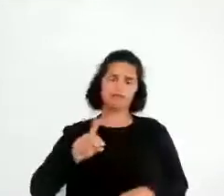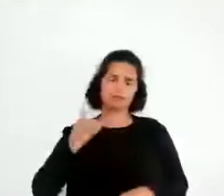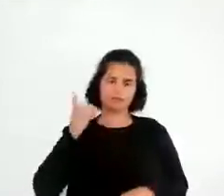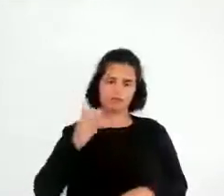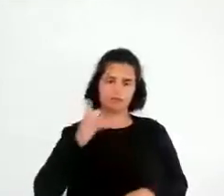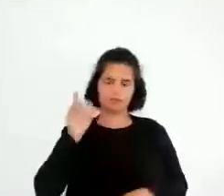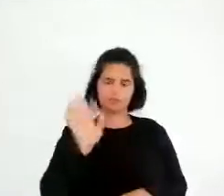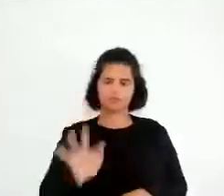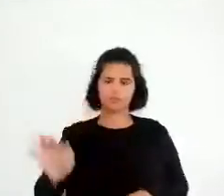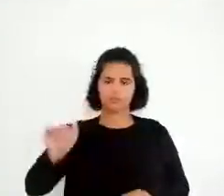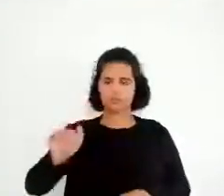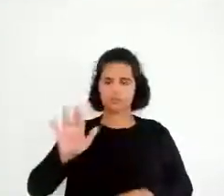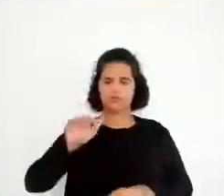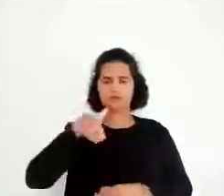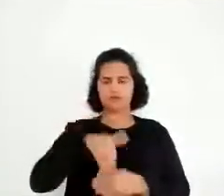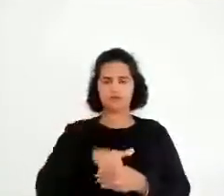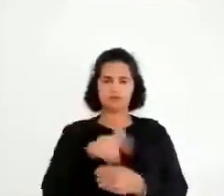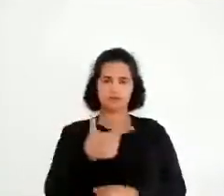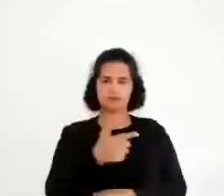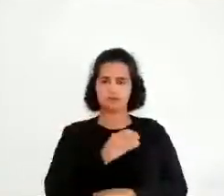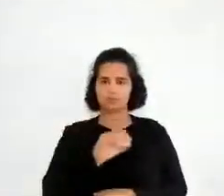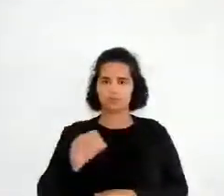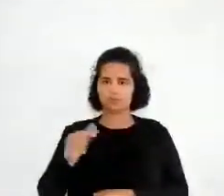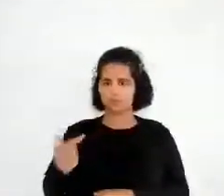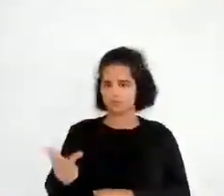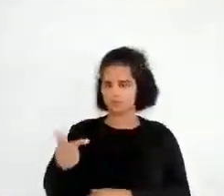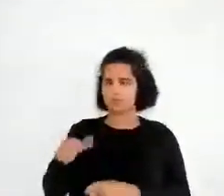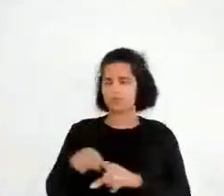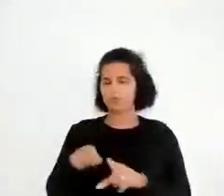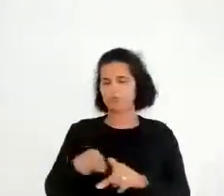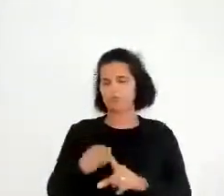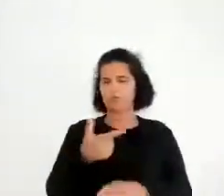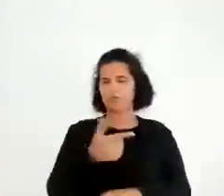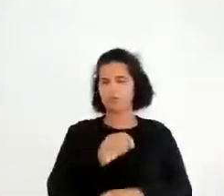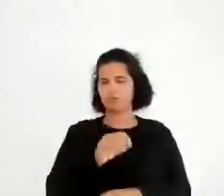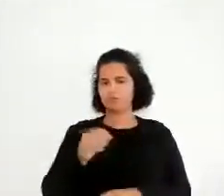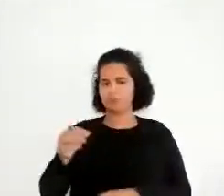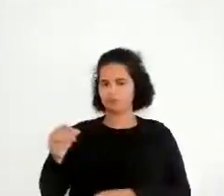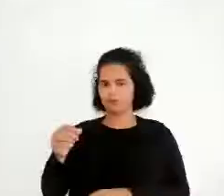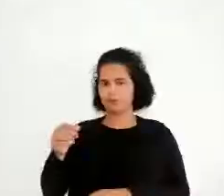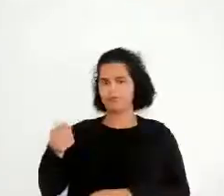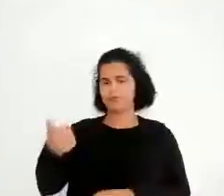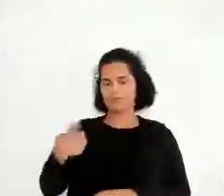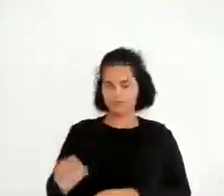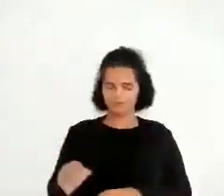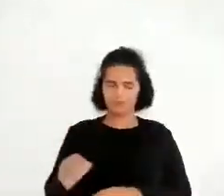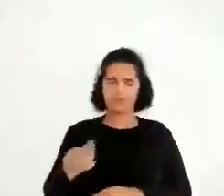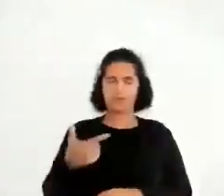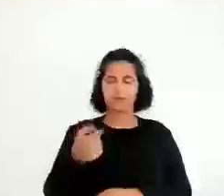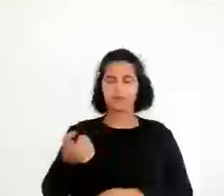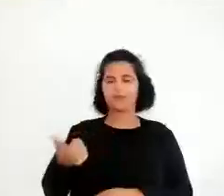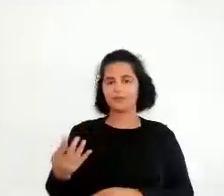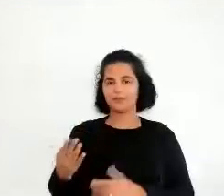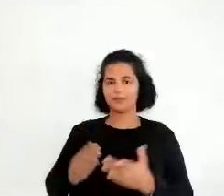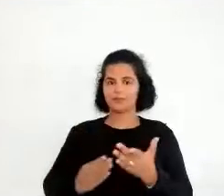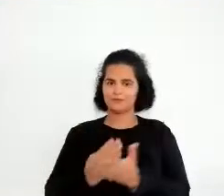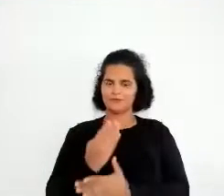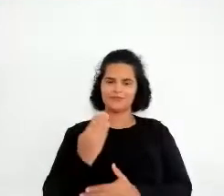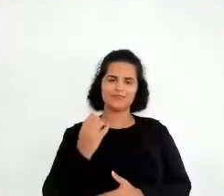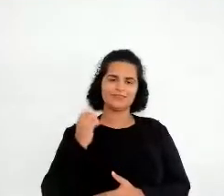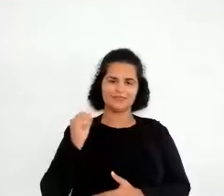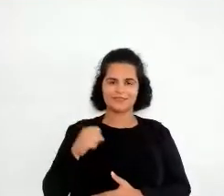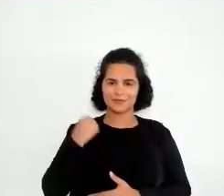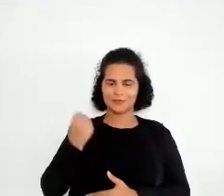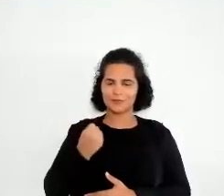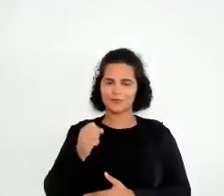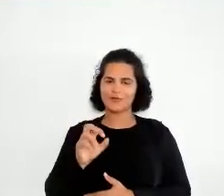de 2002 e 2010. Em 2014, ela foi eleita senadora pelo Rio Grande do Norte. Ao assumir o